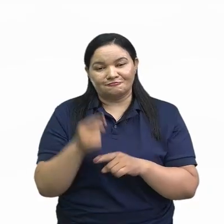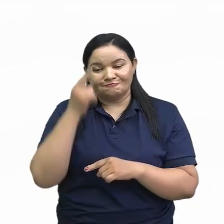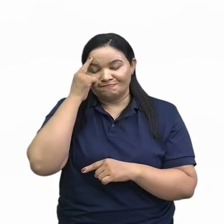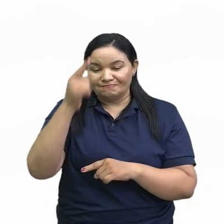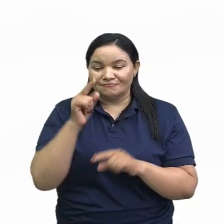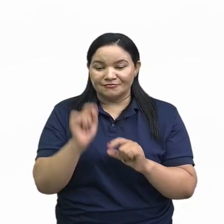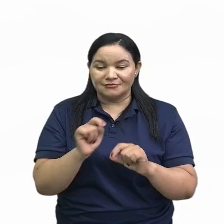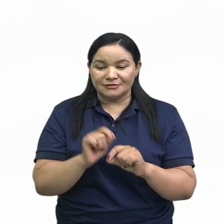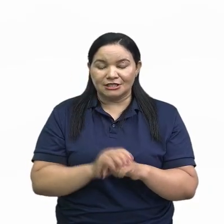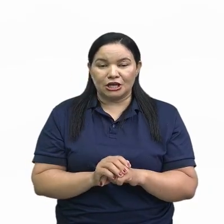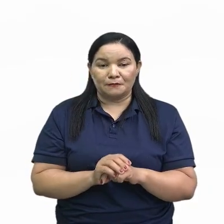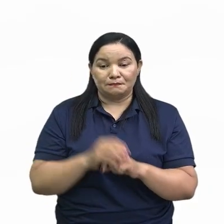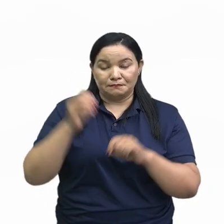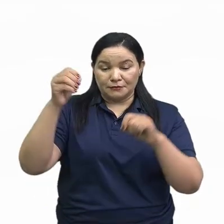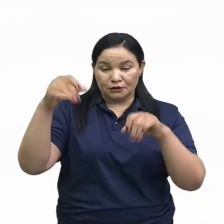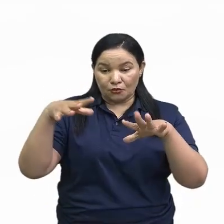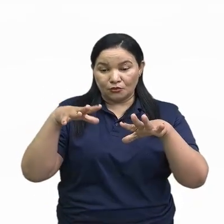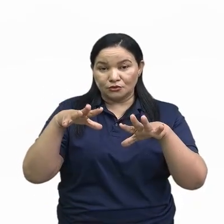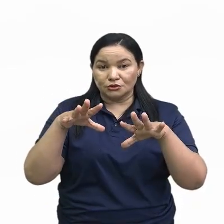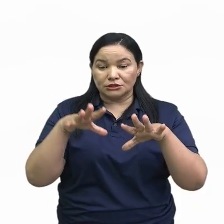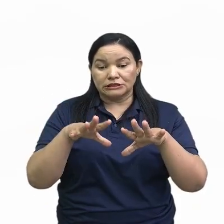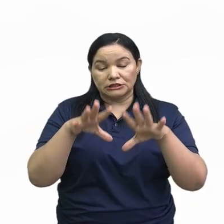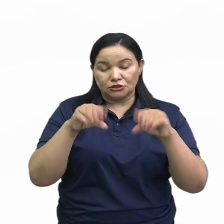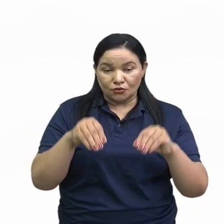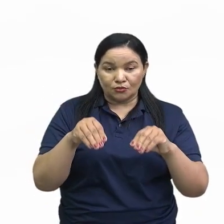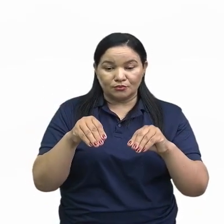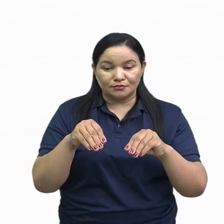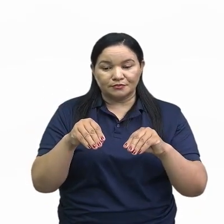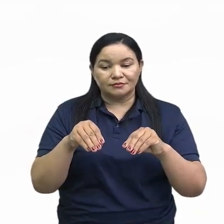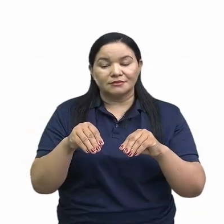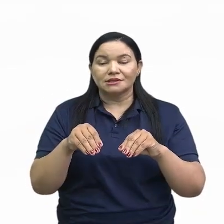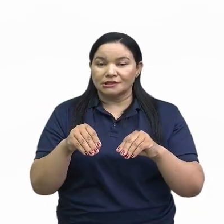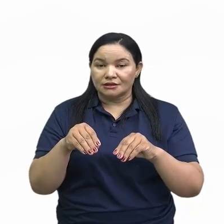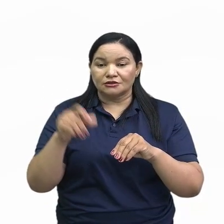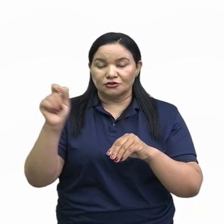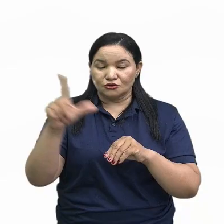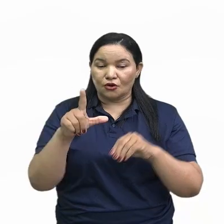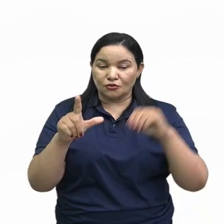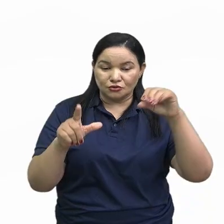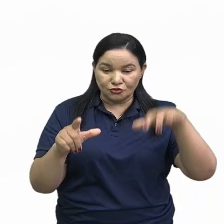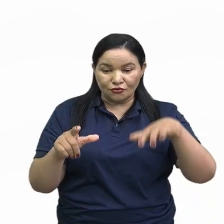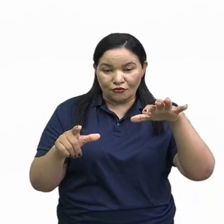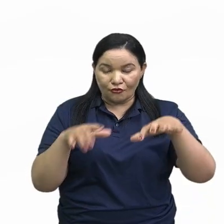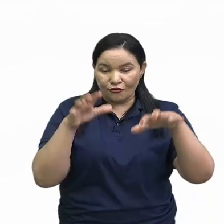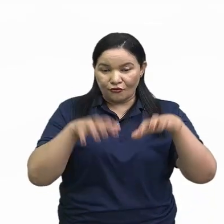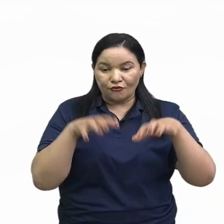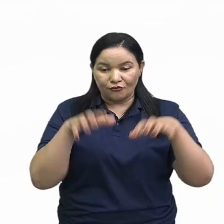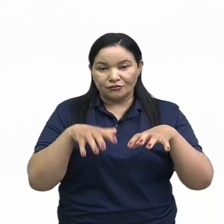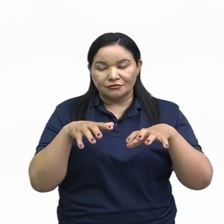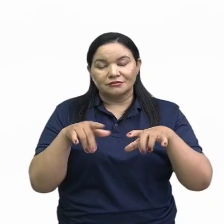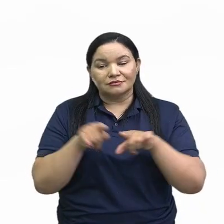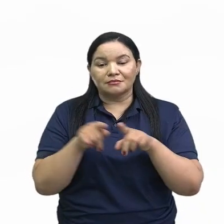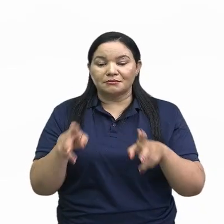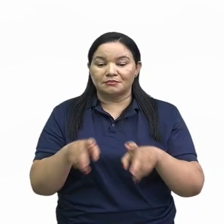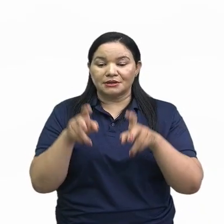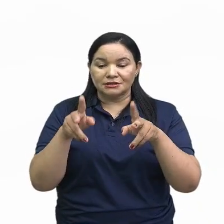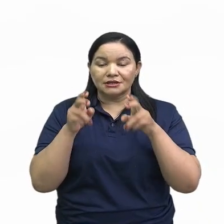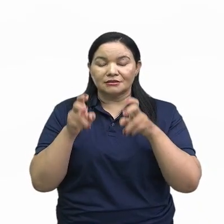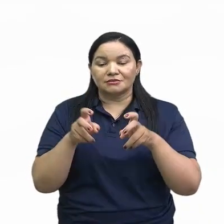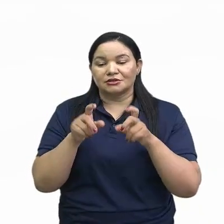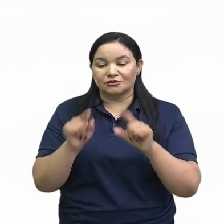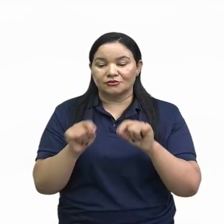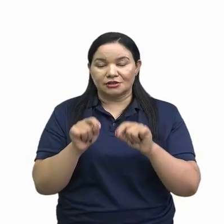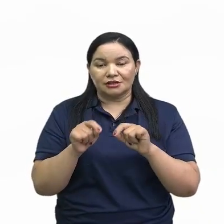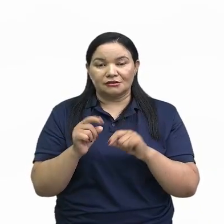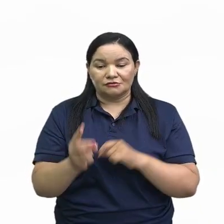ideia entre luz e escuridão. Sol e chuva vão estar girando nesse sentido de ideias. E perceba que sol e chuva